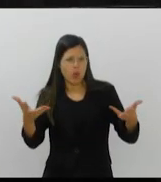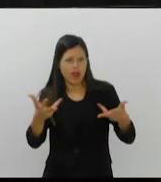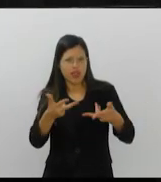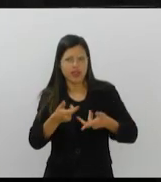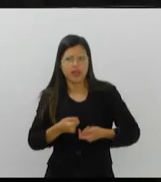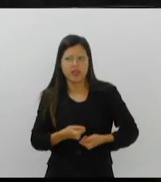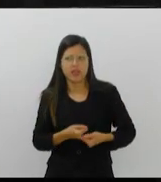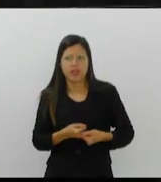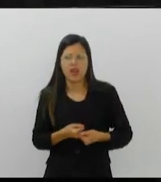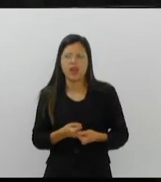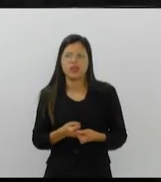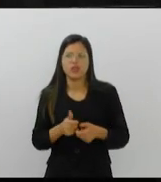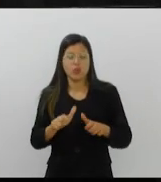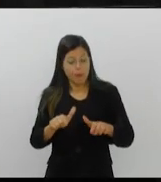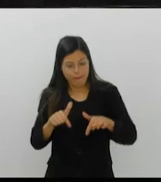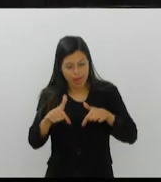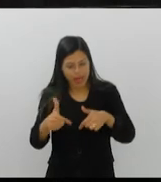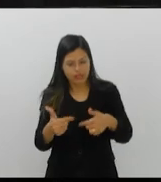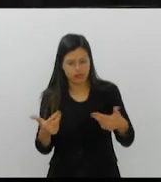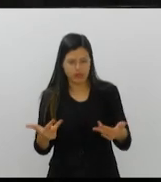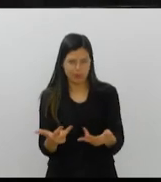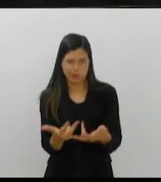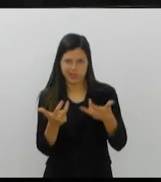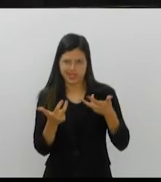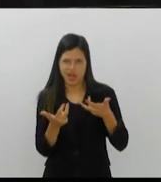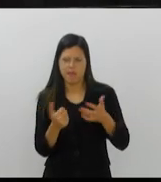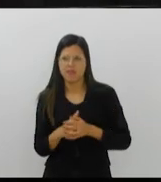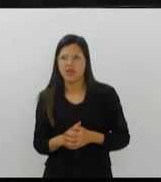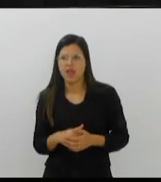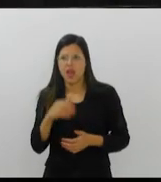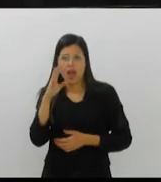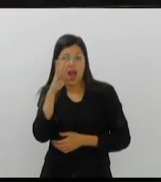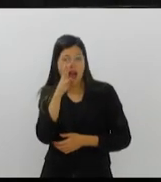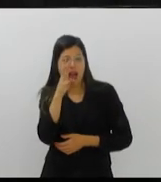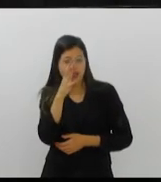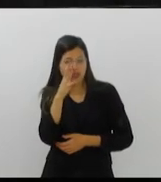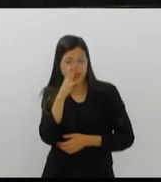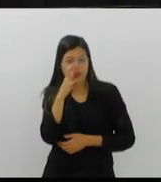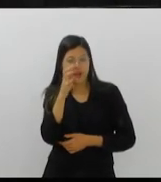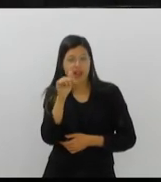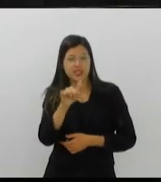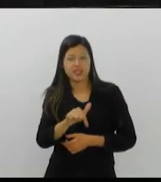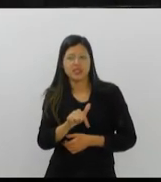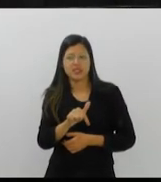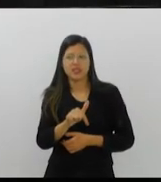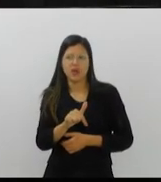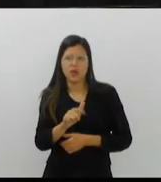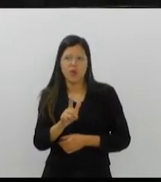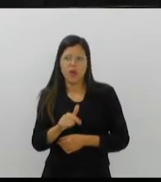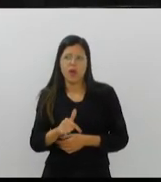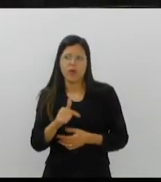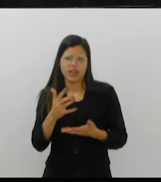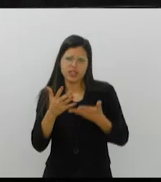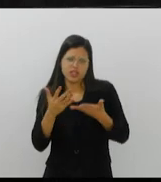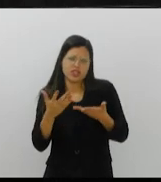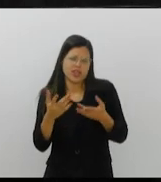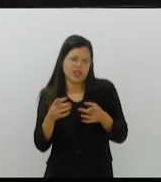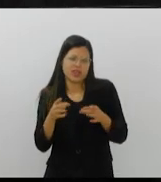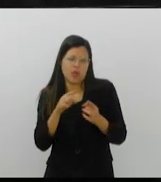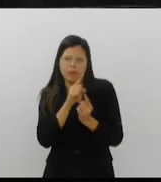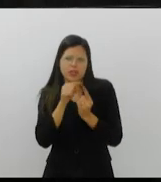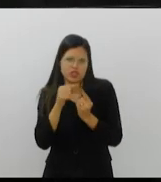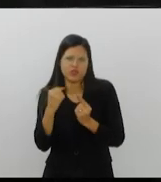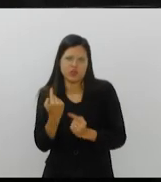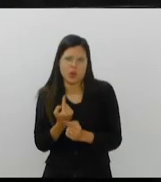num gesto a gente começa a perceber. E essa admiração ela se torna aquilo que a gente deseja para a gente também.